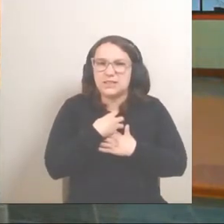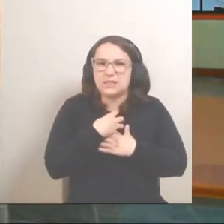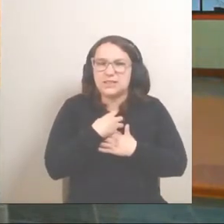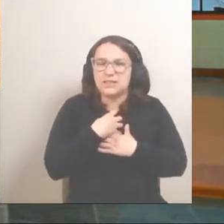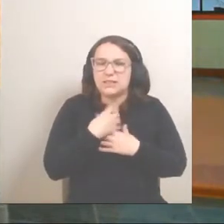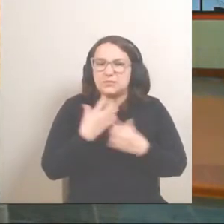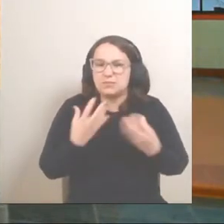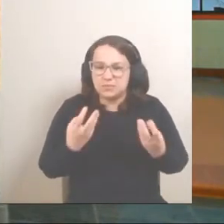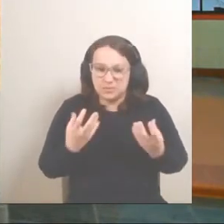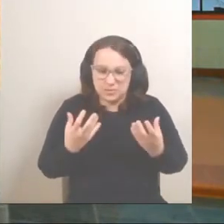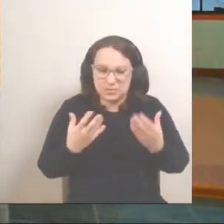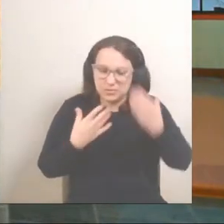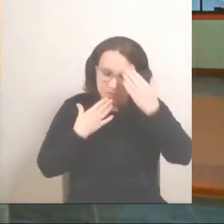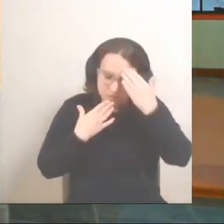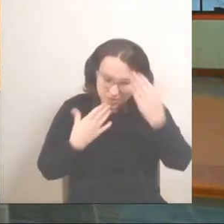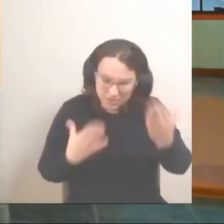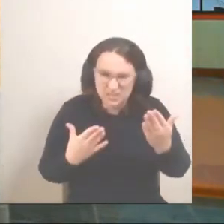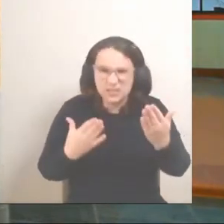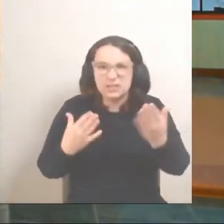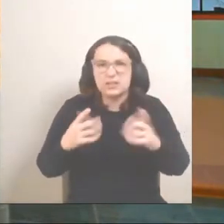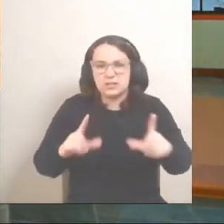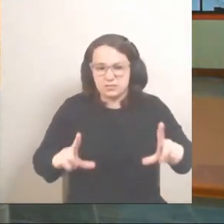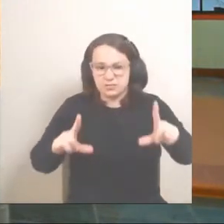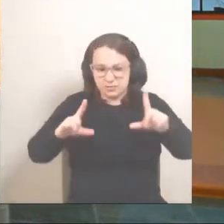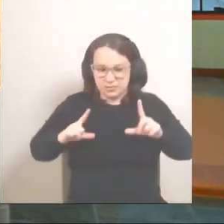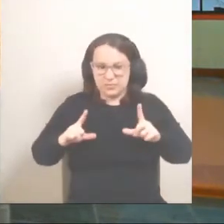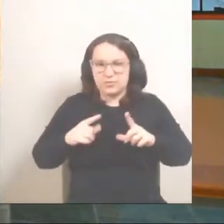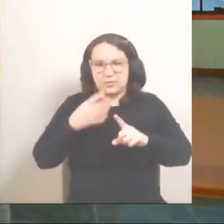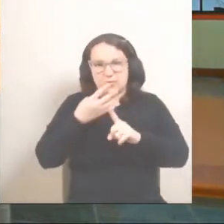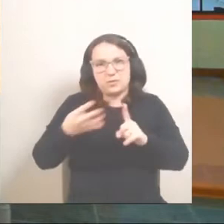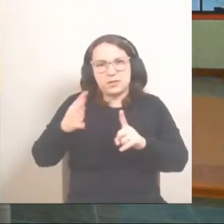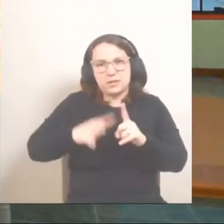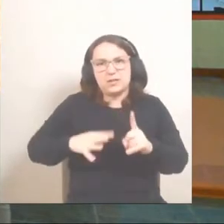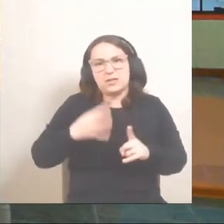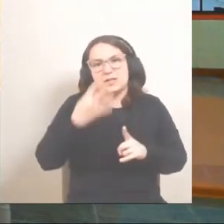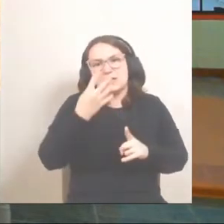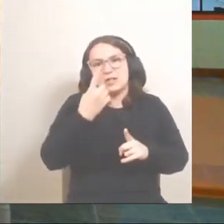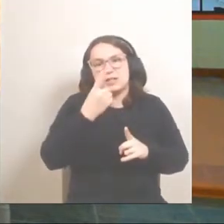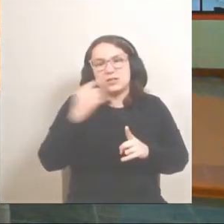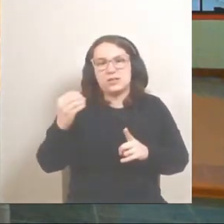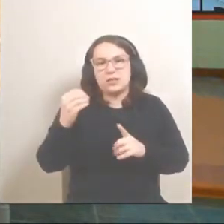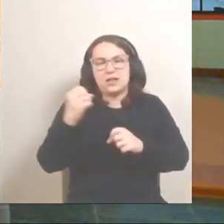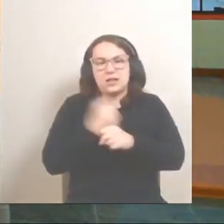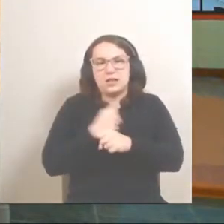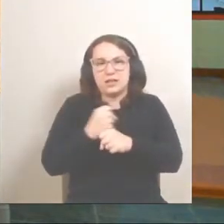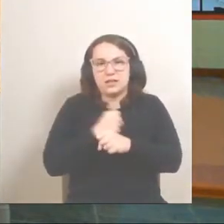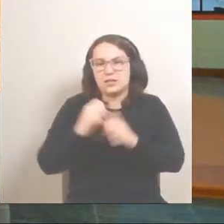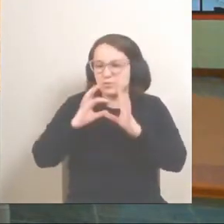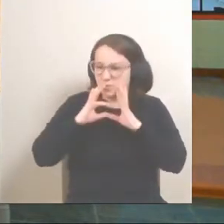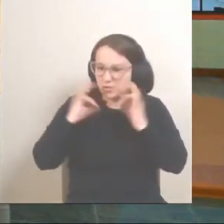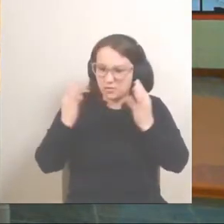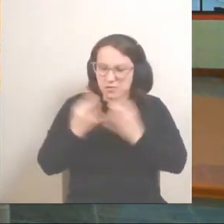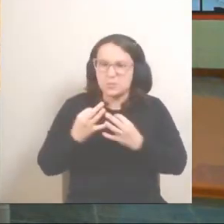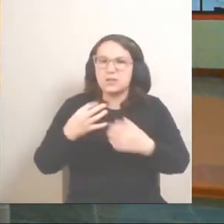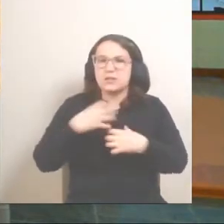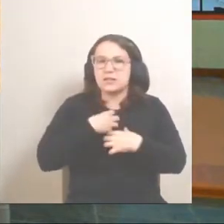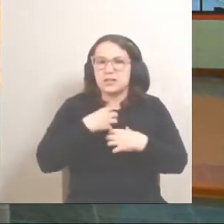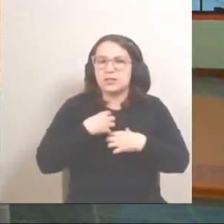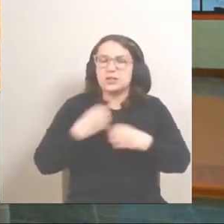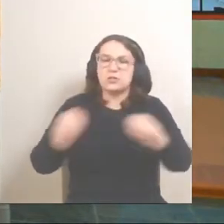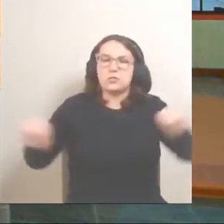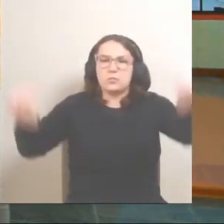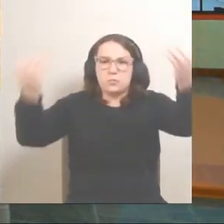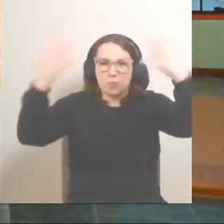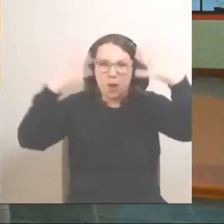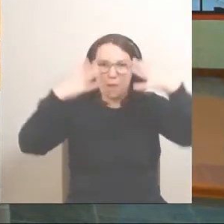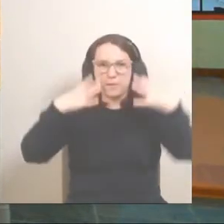numa situação muito gratificante de estar recebendo um prêmio nos 100 anos do bairro. Eu e minha família, a gente se sente bem abençoado até